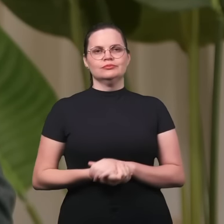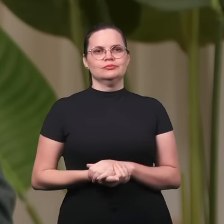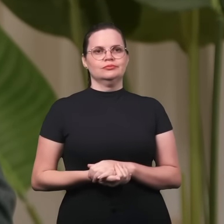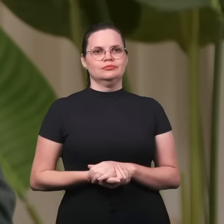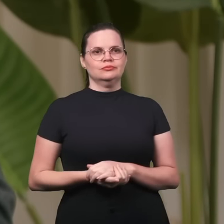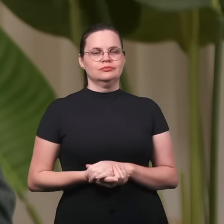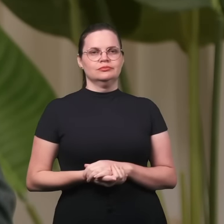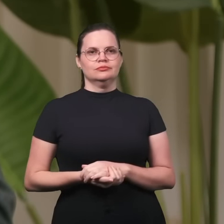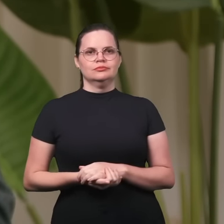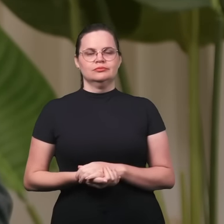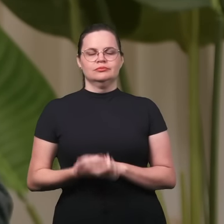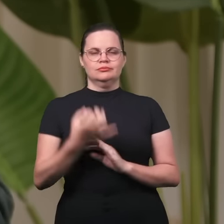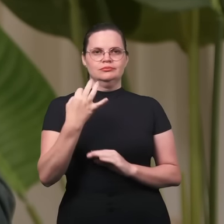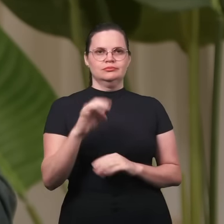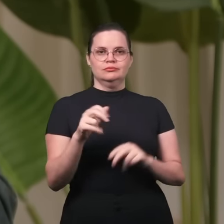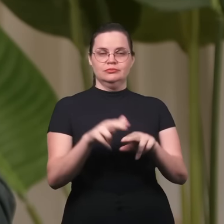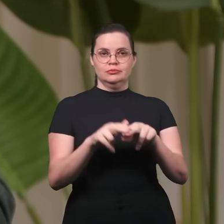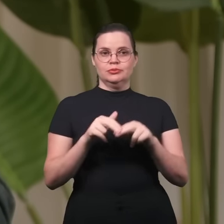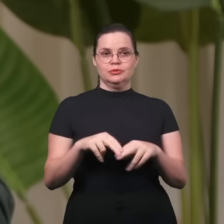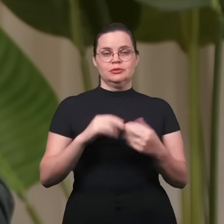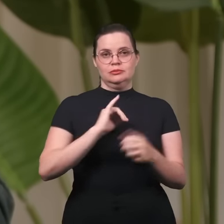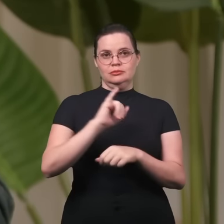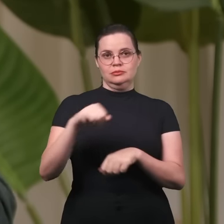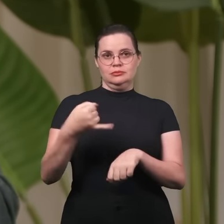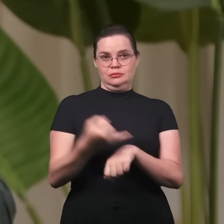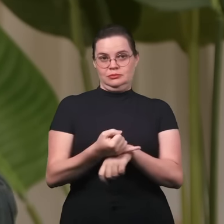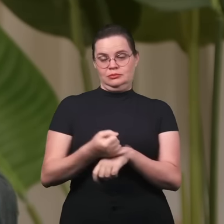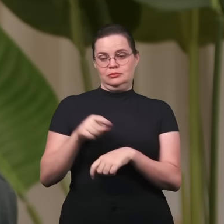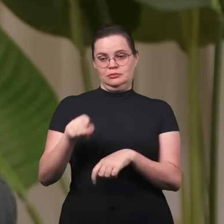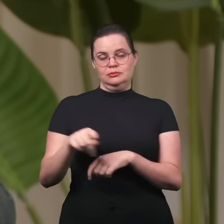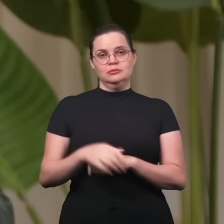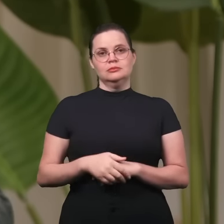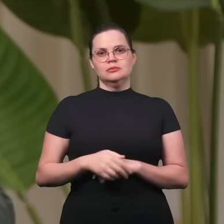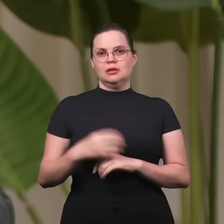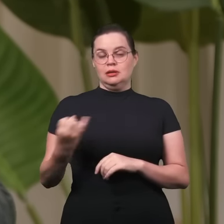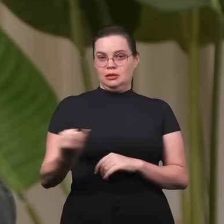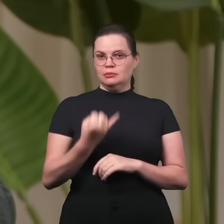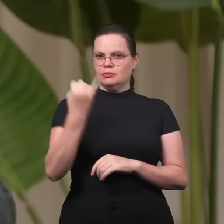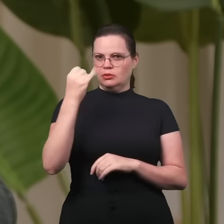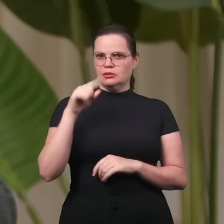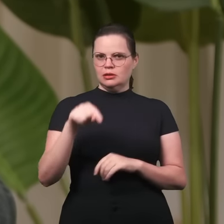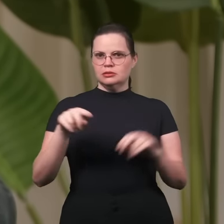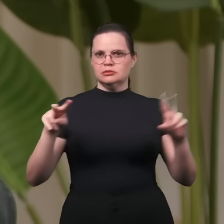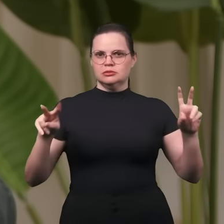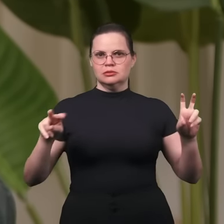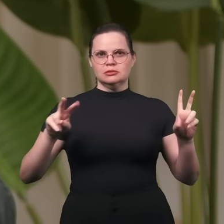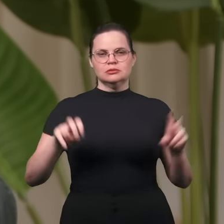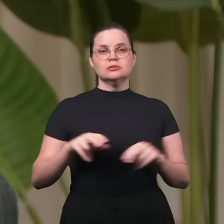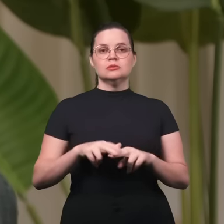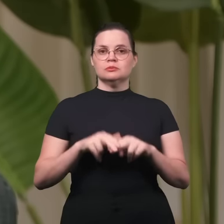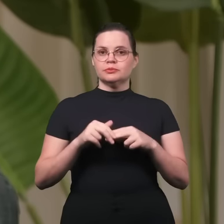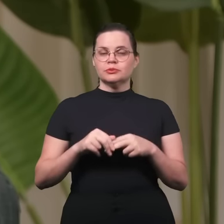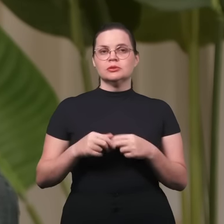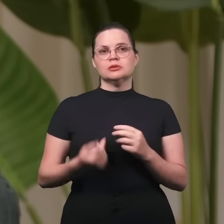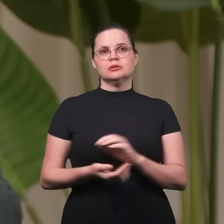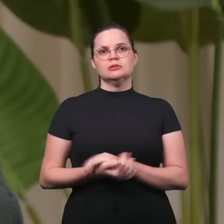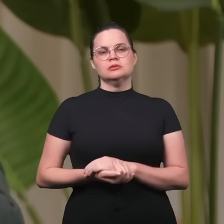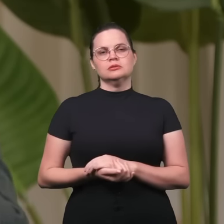Exatamente por isso, queridos, que Jerusalém, dada essa importância, ela era